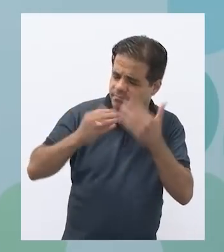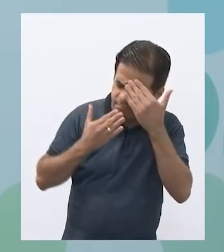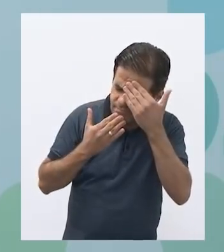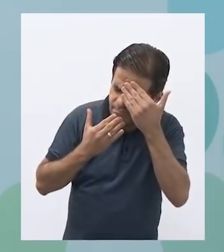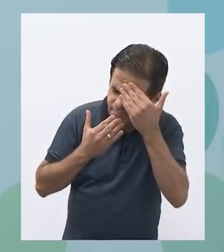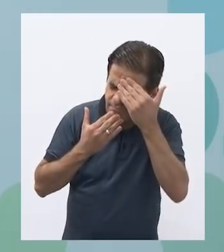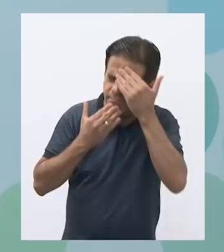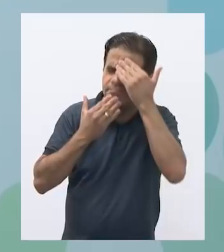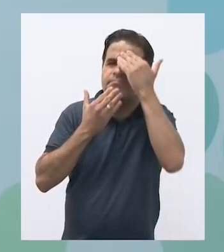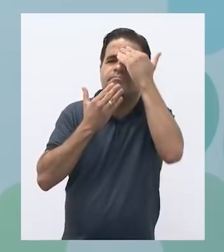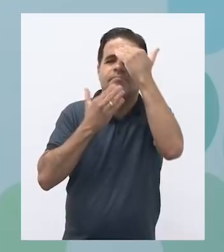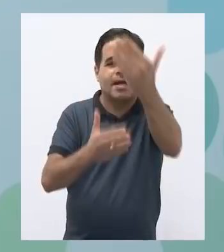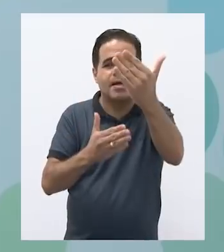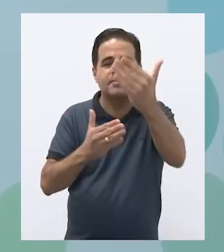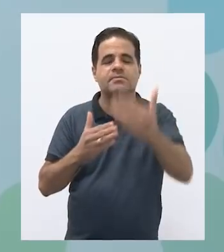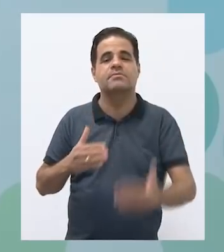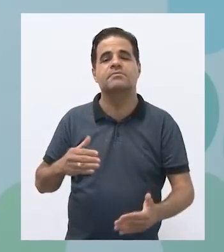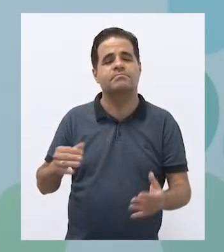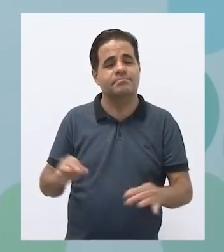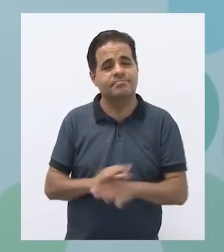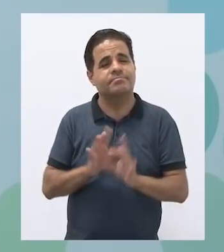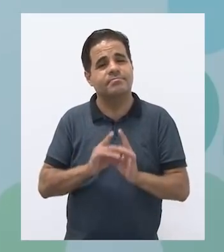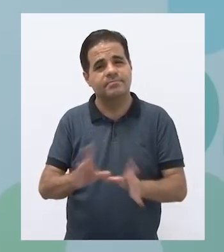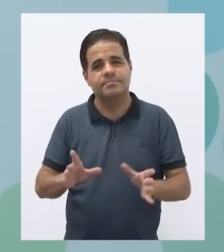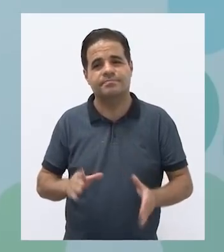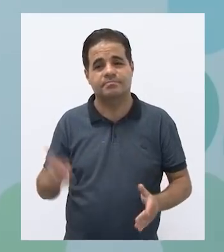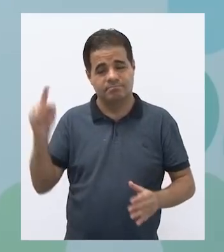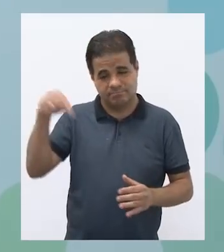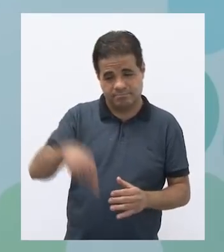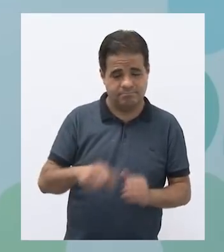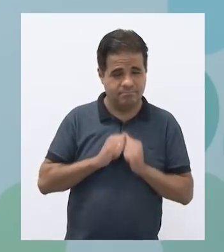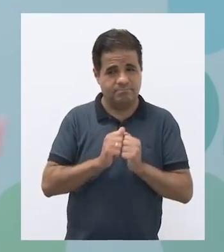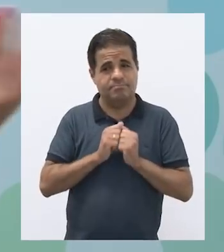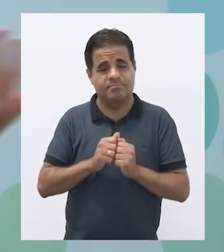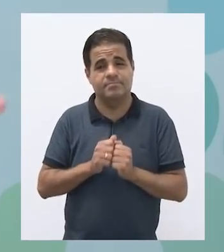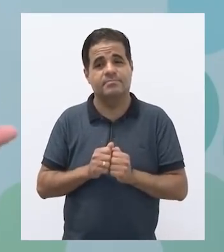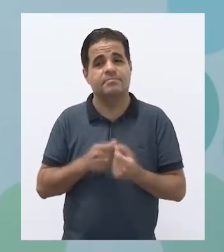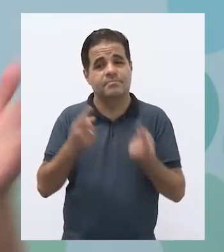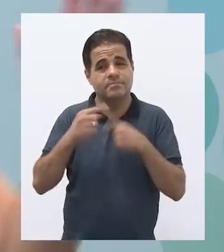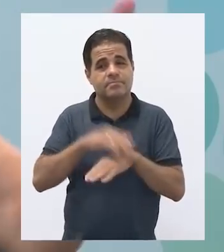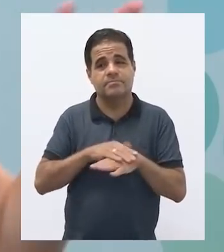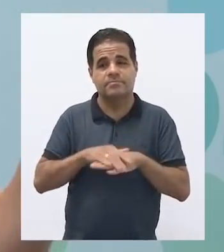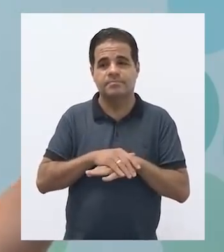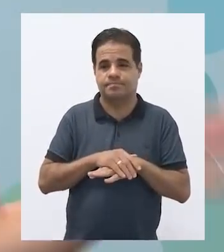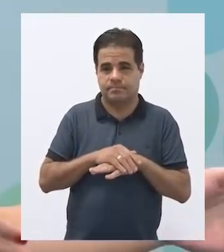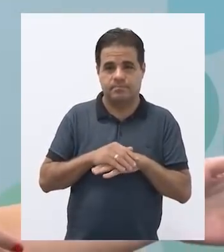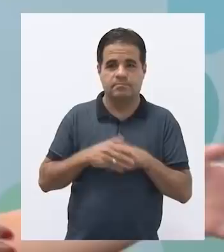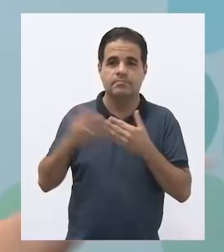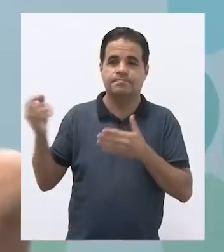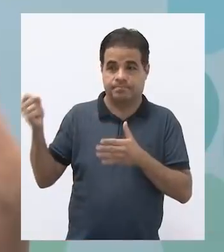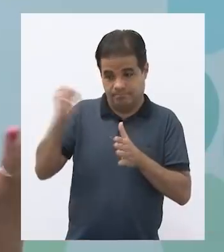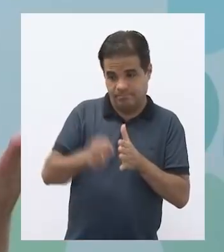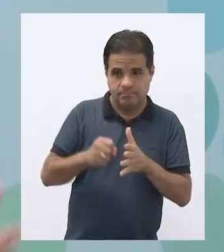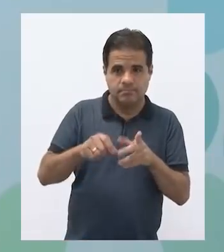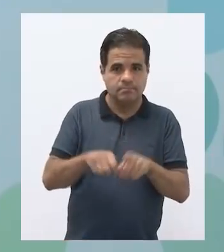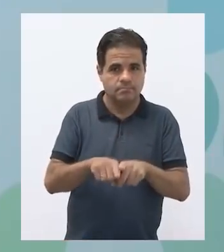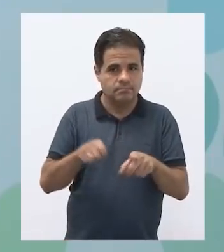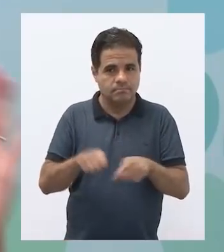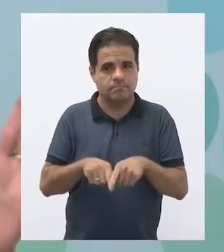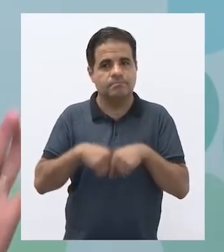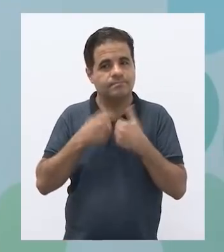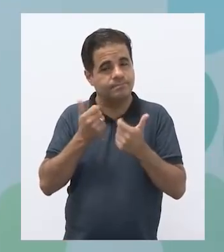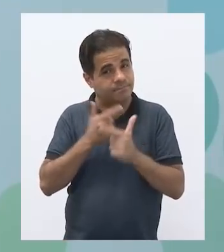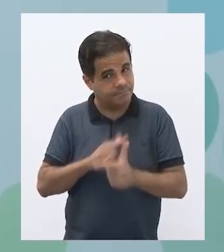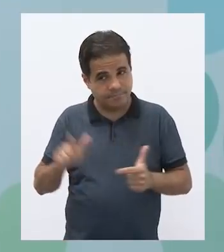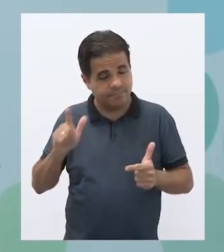agradeço imensamente aí a sua prontidão para estar aqui junto comigo e com o Carlos, apesar de que era para você estar aqui, né? Mas,